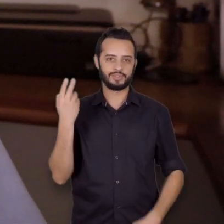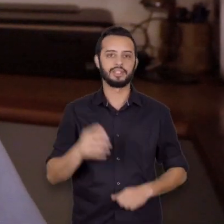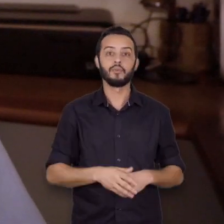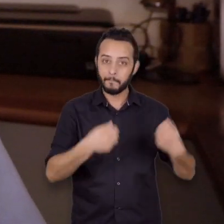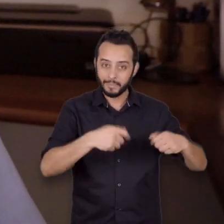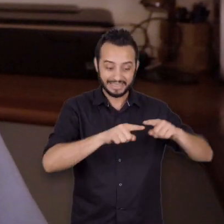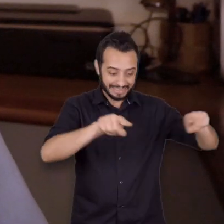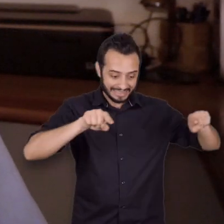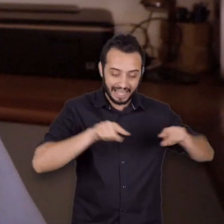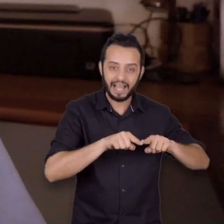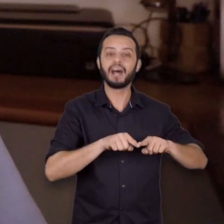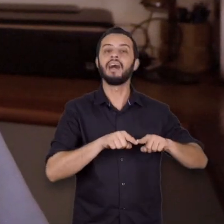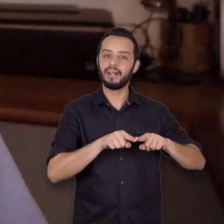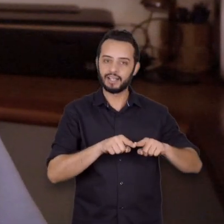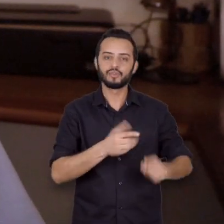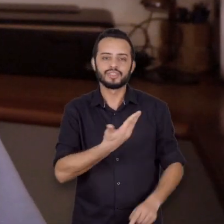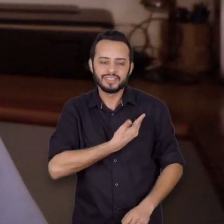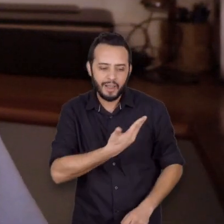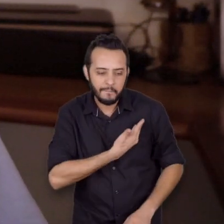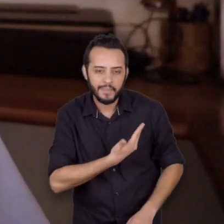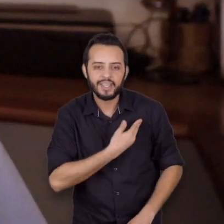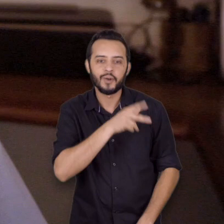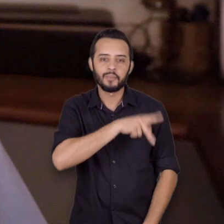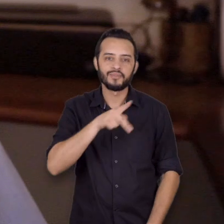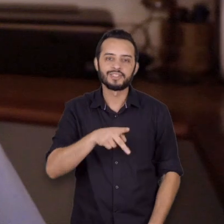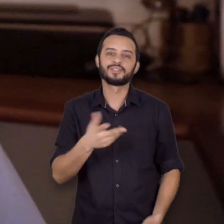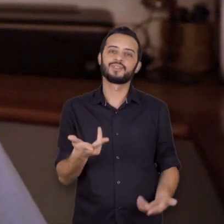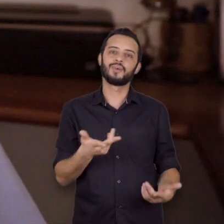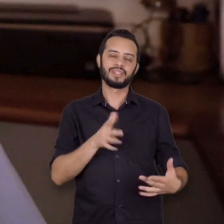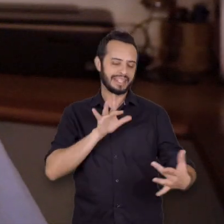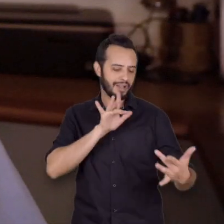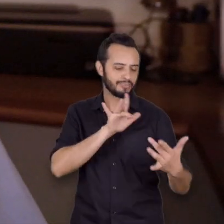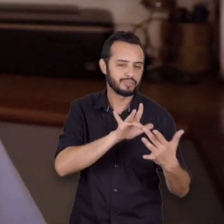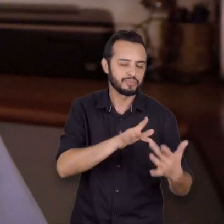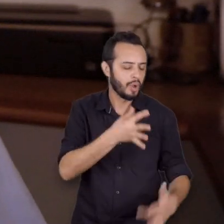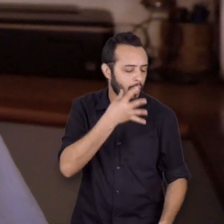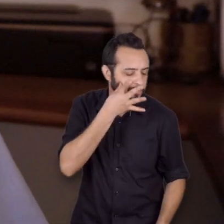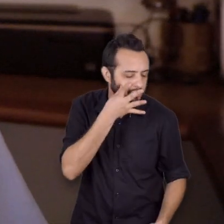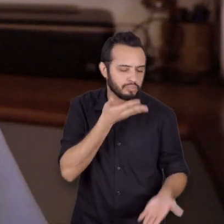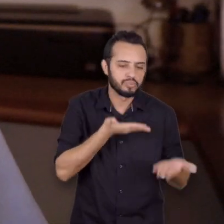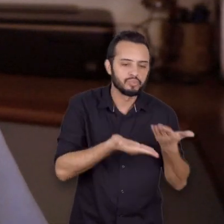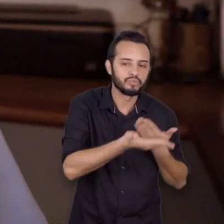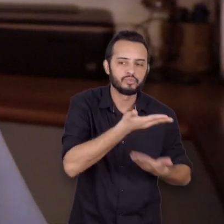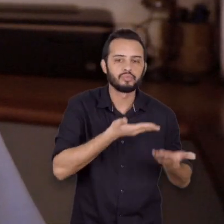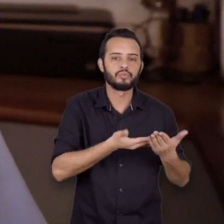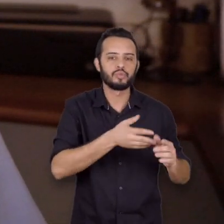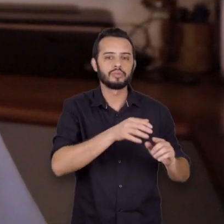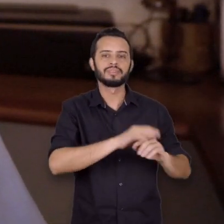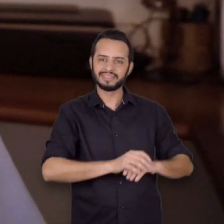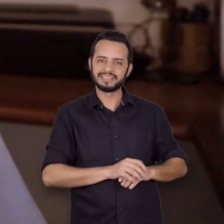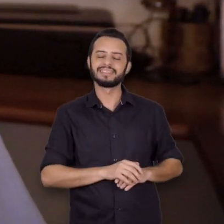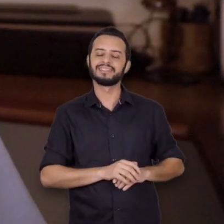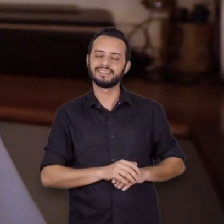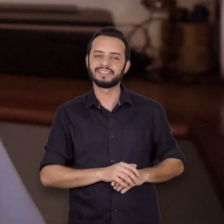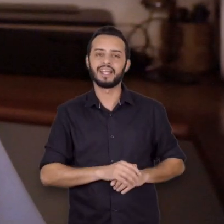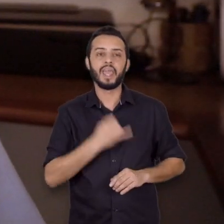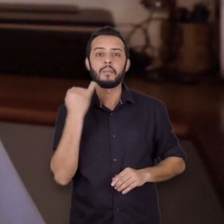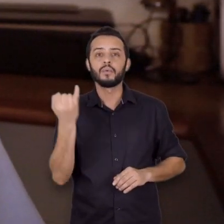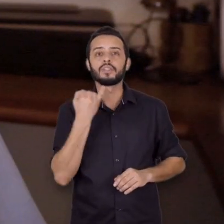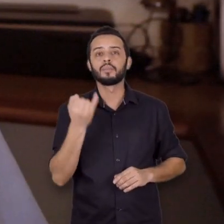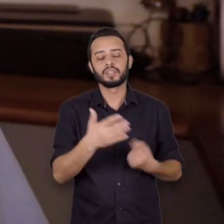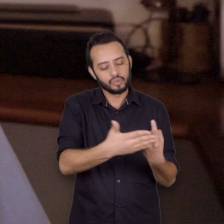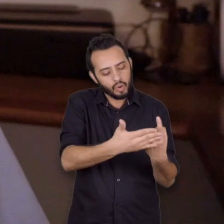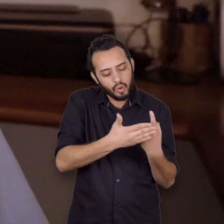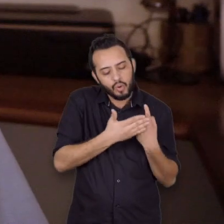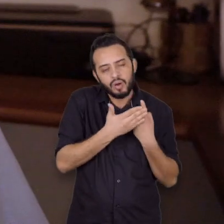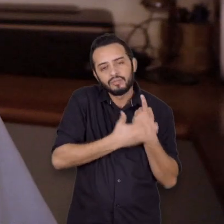do aluno, professor, dos colegas. Né, tem aí um valor social, humano, muito importante, né,